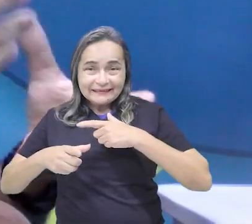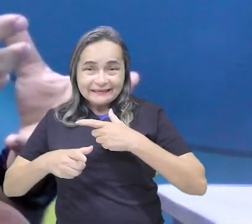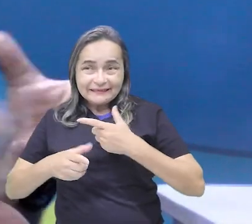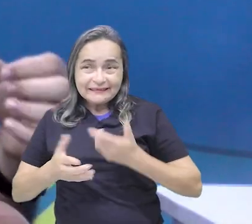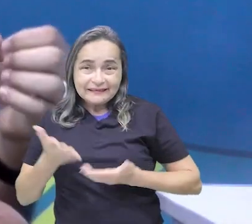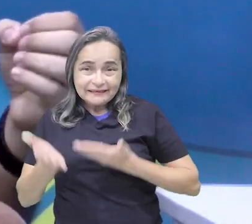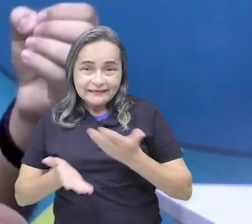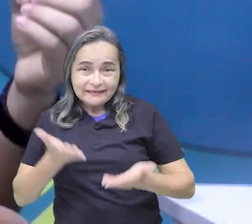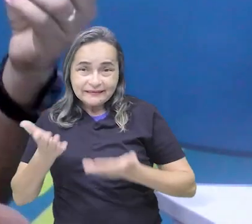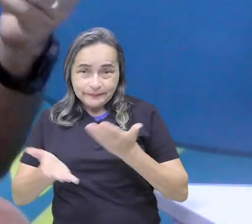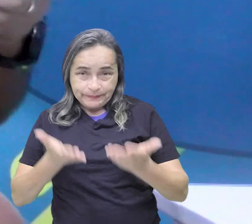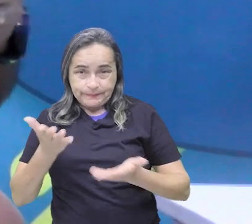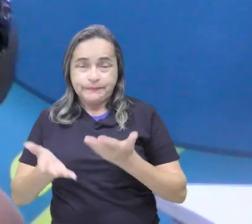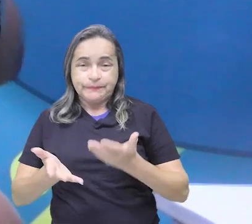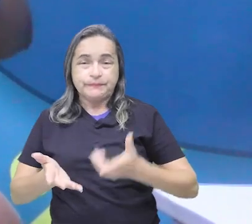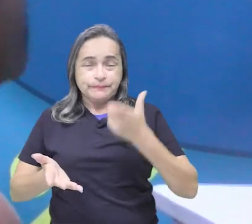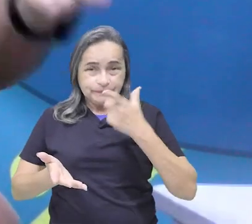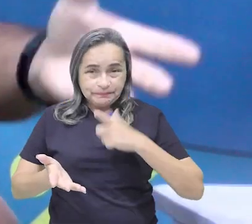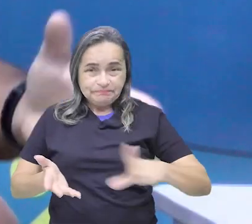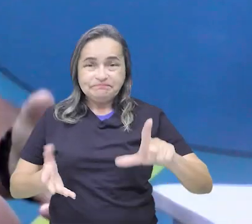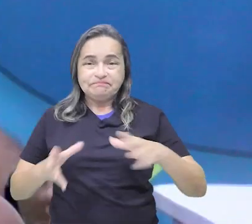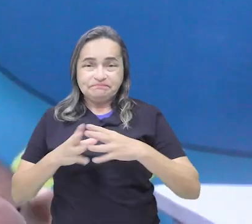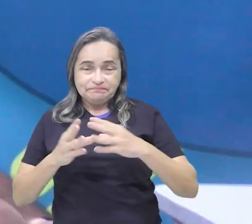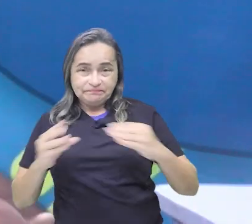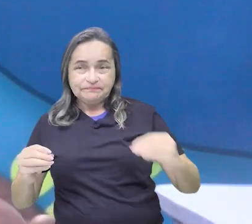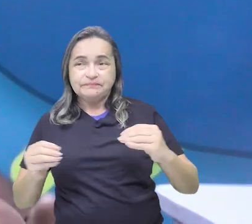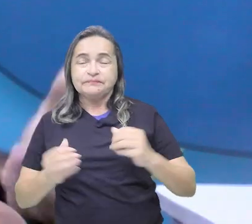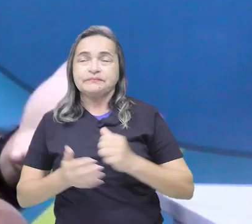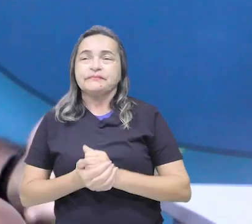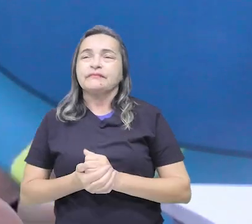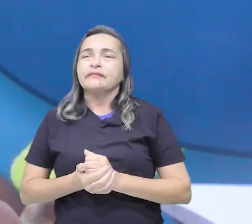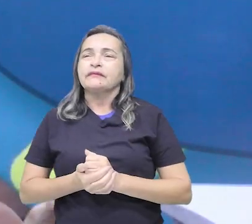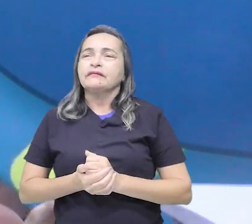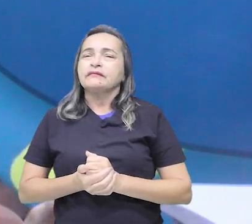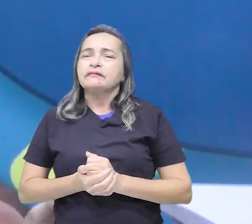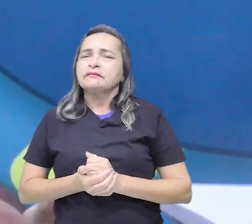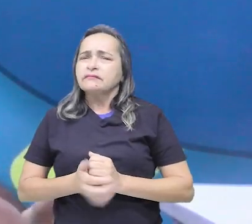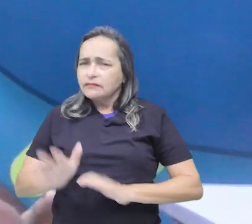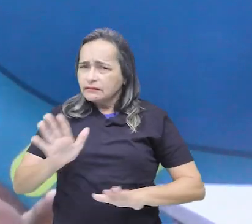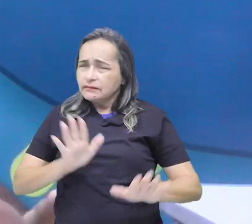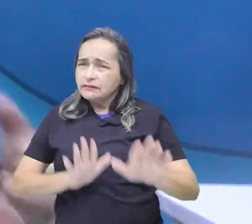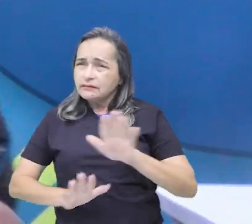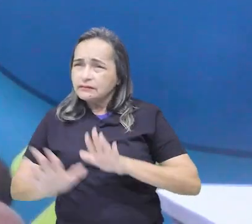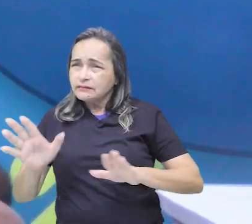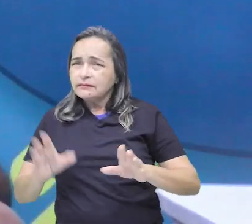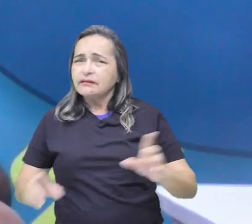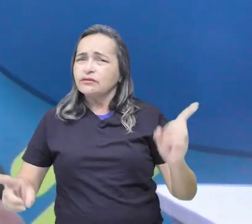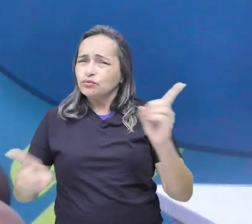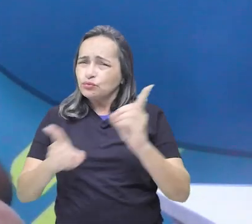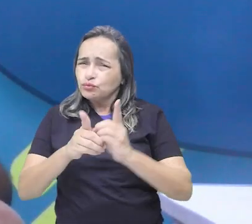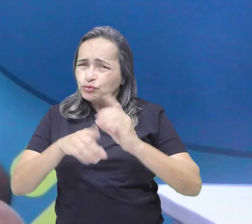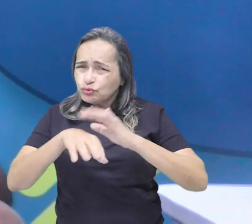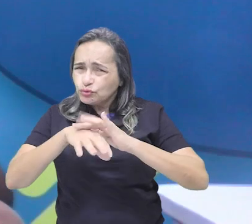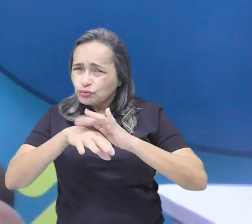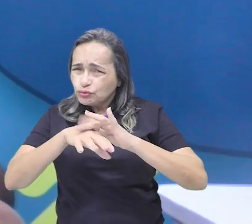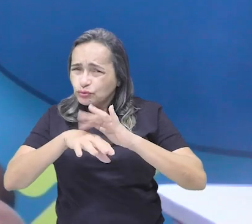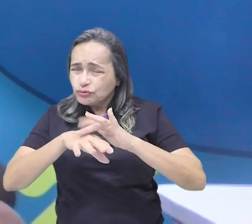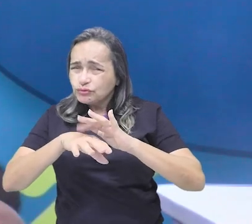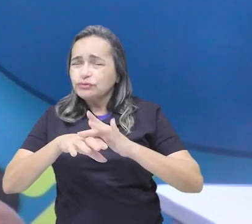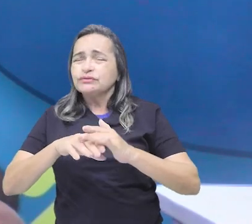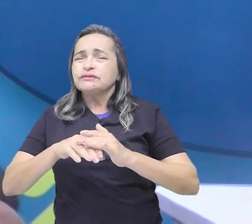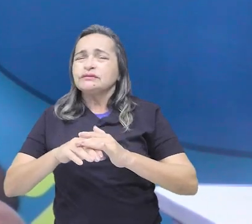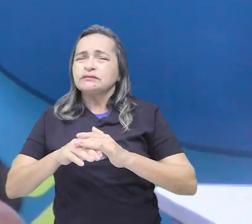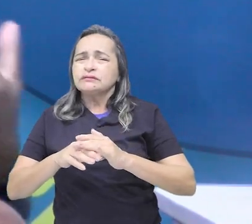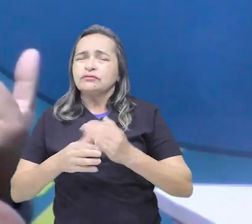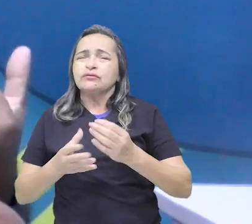esse cuidado para que nós não queremos diagnosticar um câncer no nosso dia a dia. Nós ficamos tristes também, não é? E